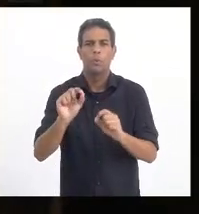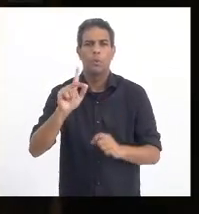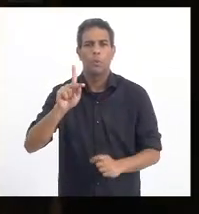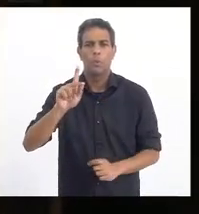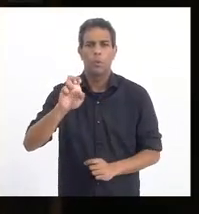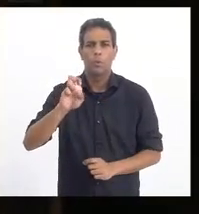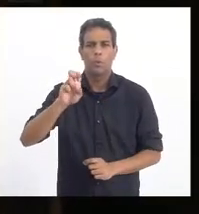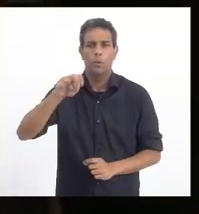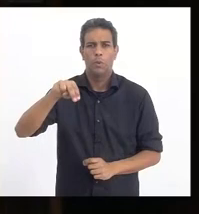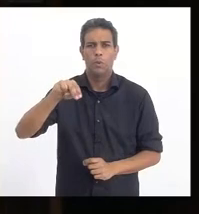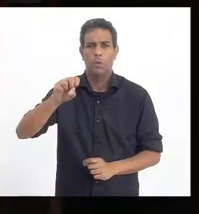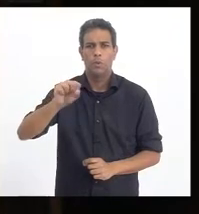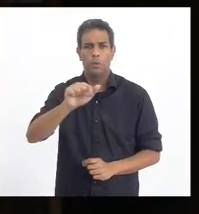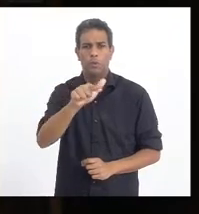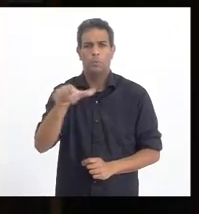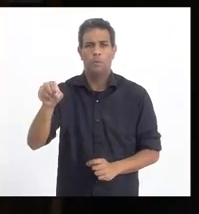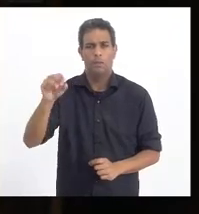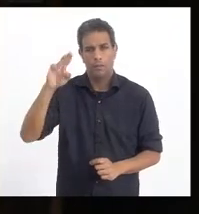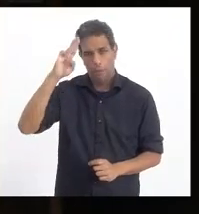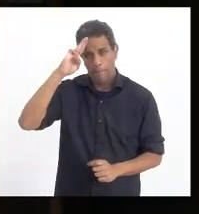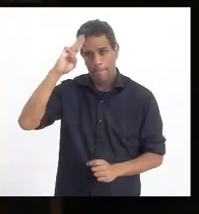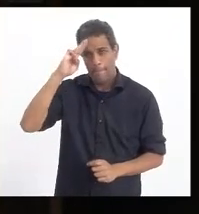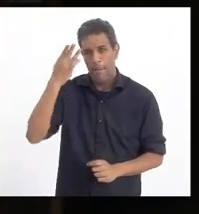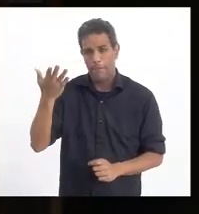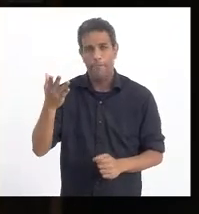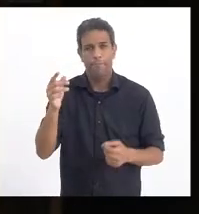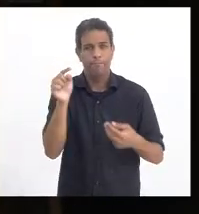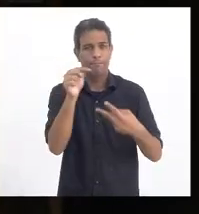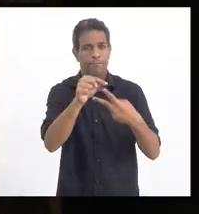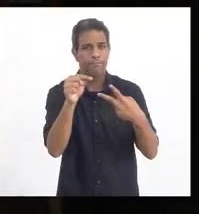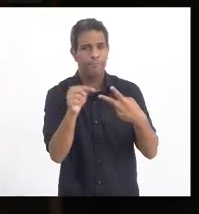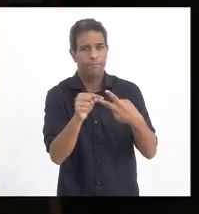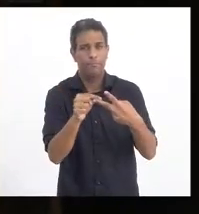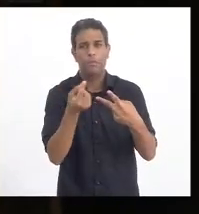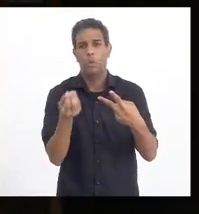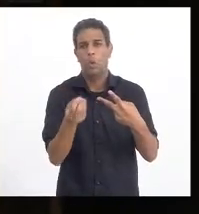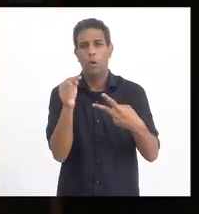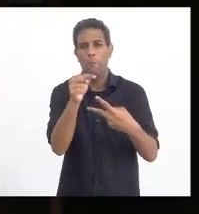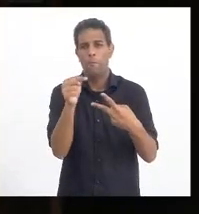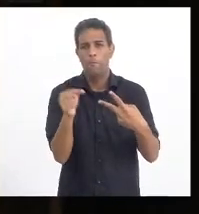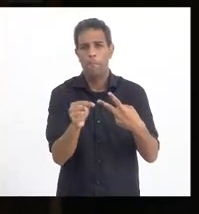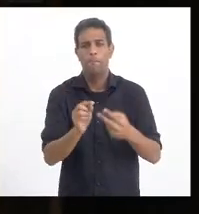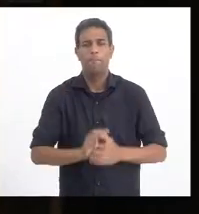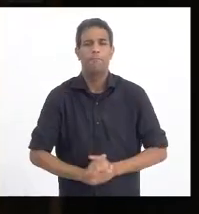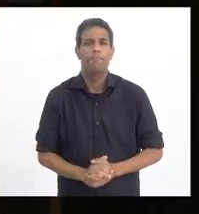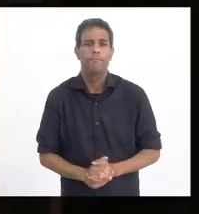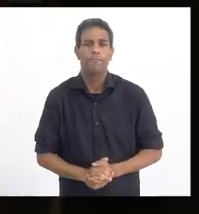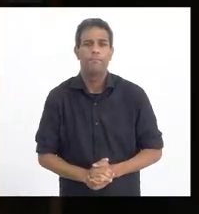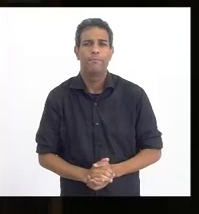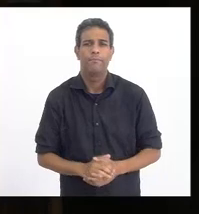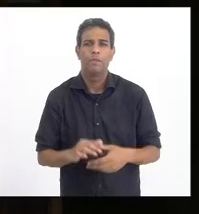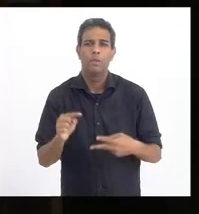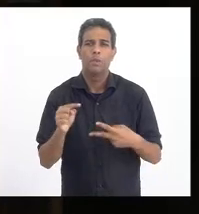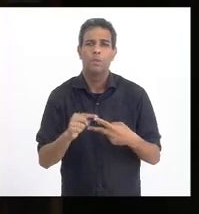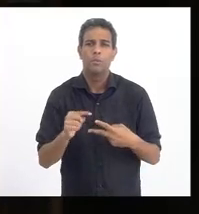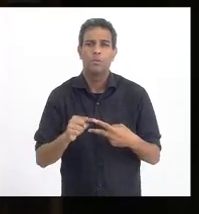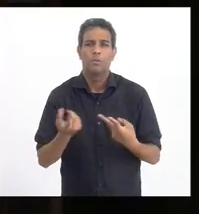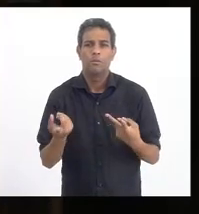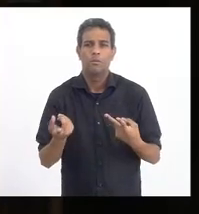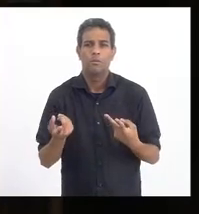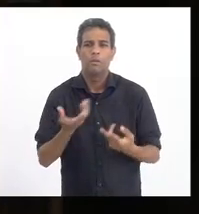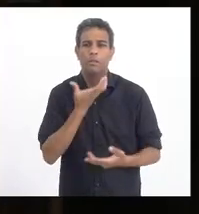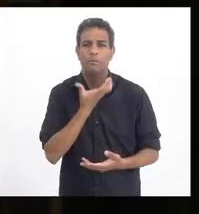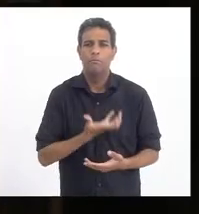nós temos hoje três tipos de pensão bom nós temos hoje dois tipos de pensões militares as pensões militares até